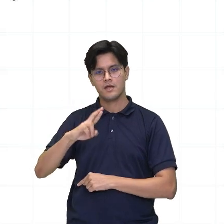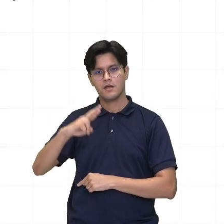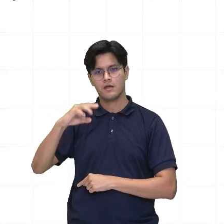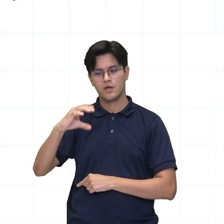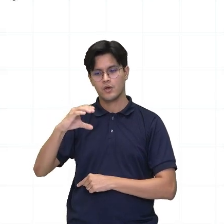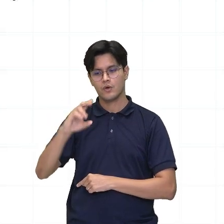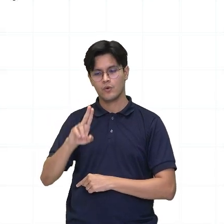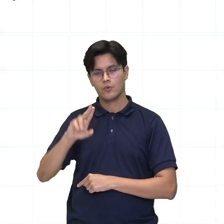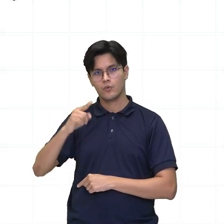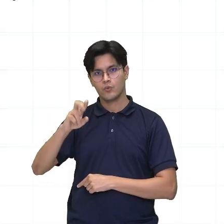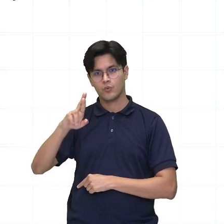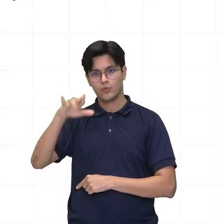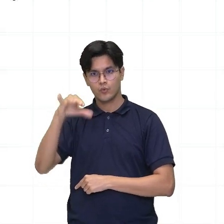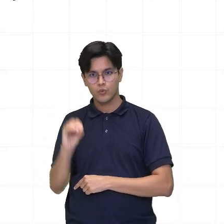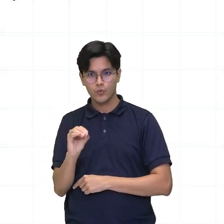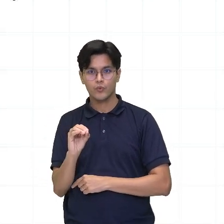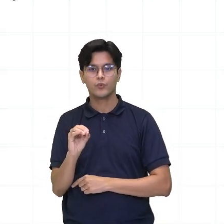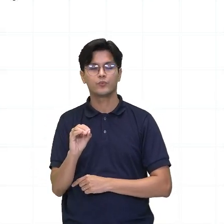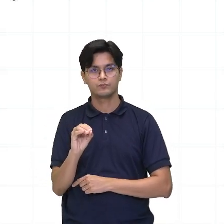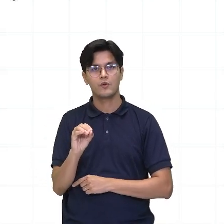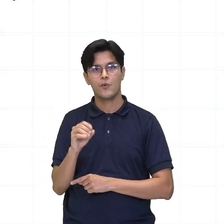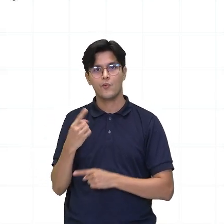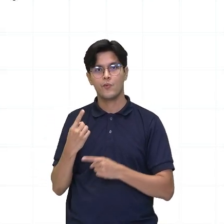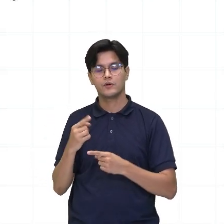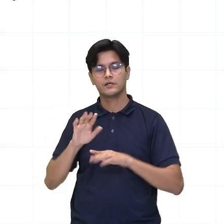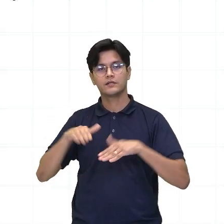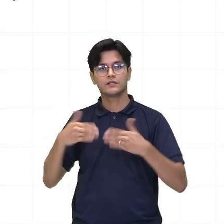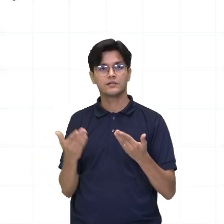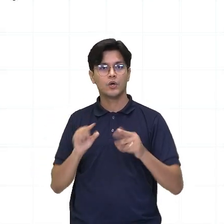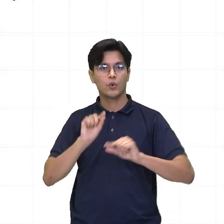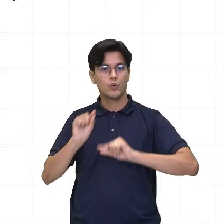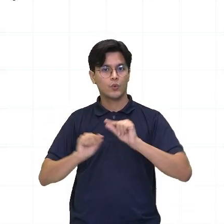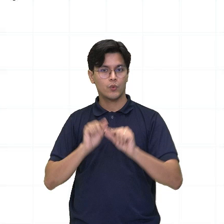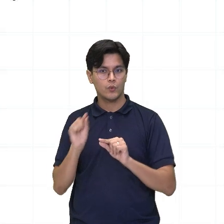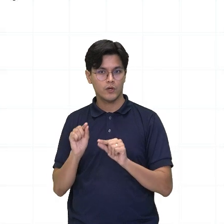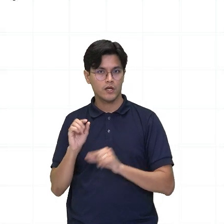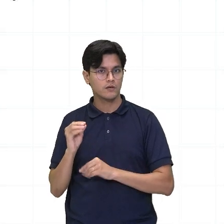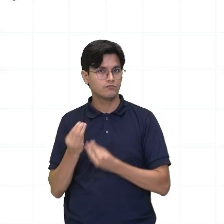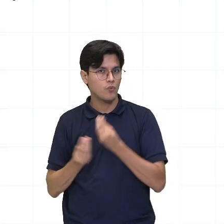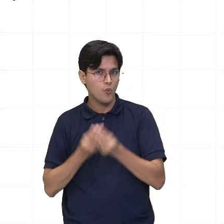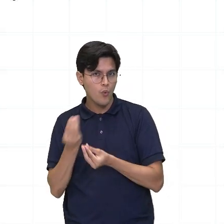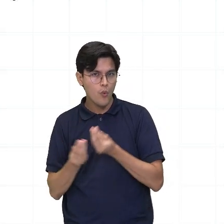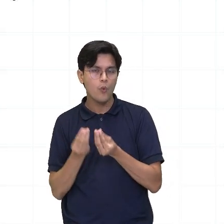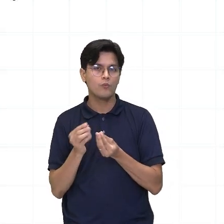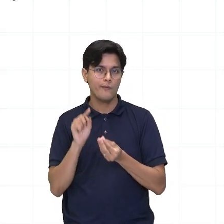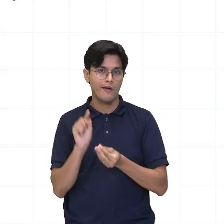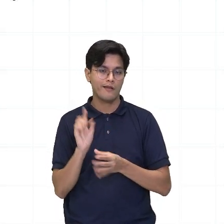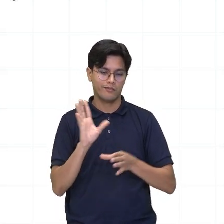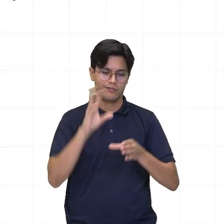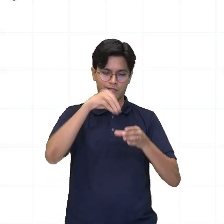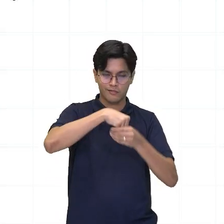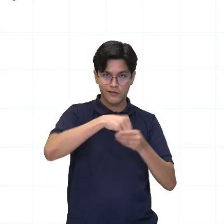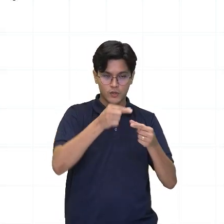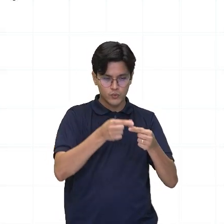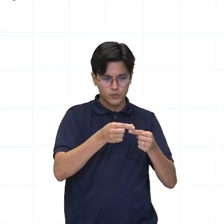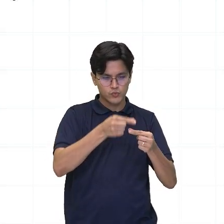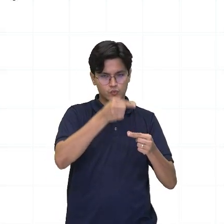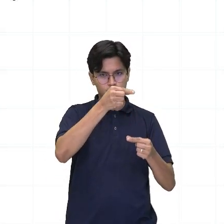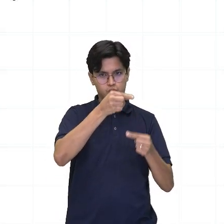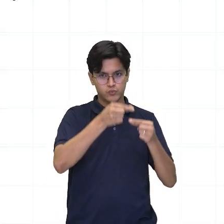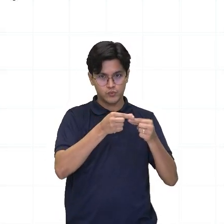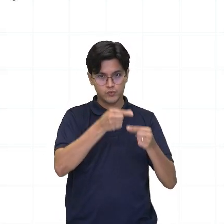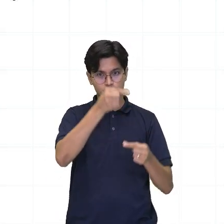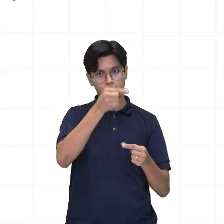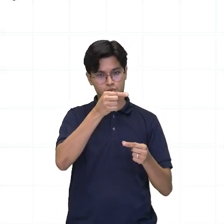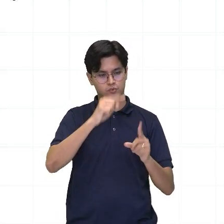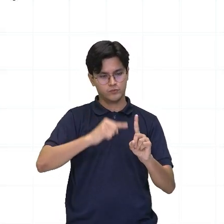aquecido. Sendo assim, ele se move ao longo do tubo do termômetro, determinando a